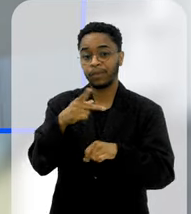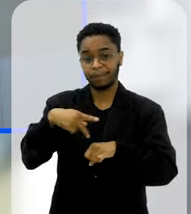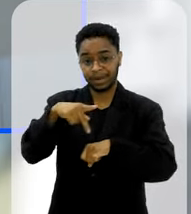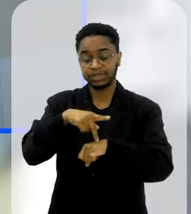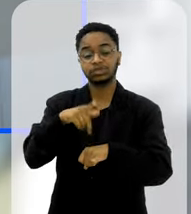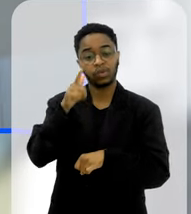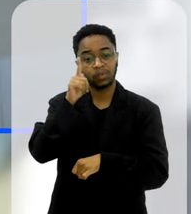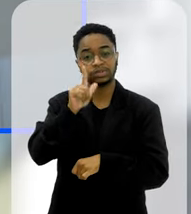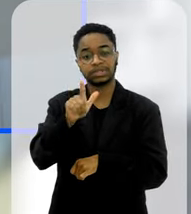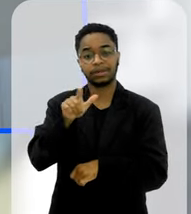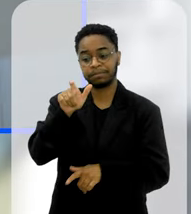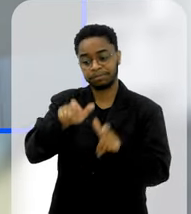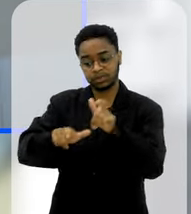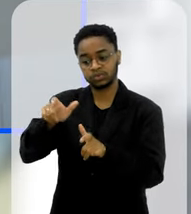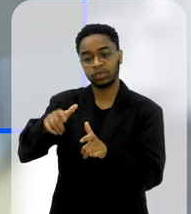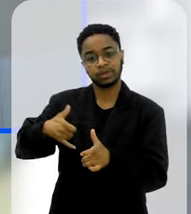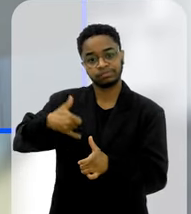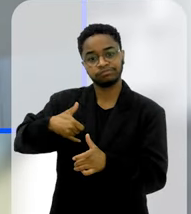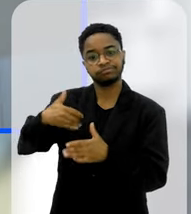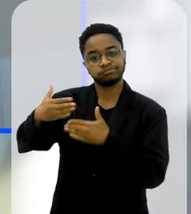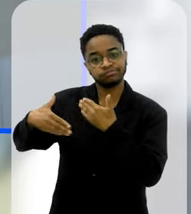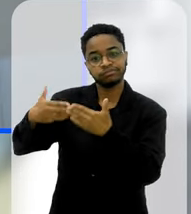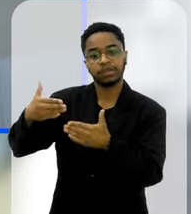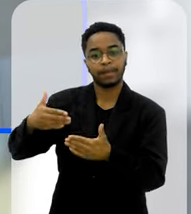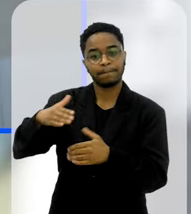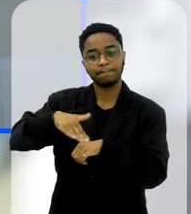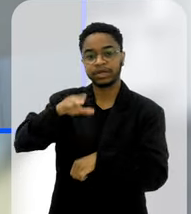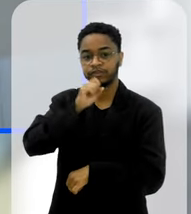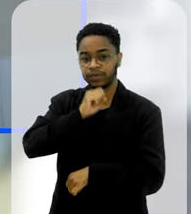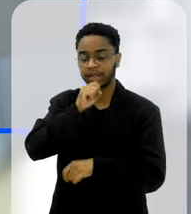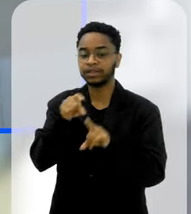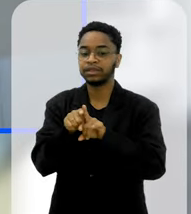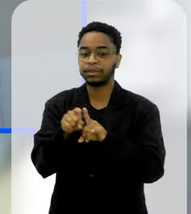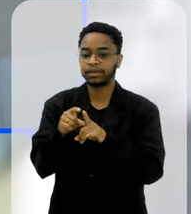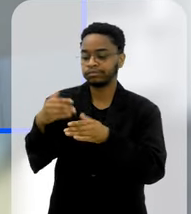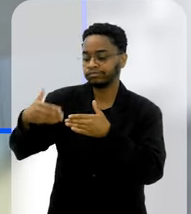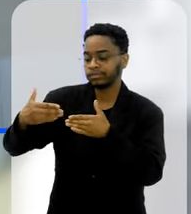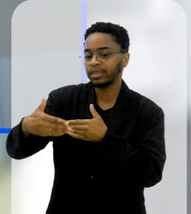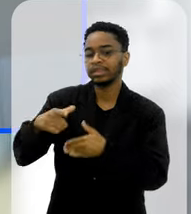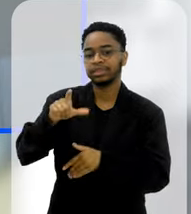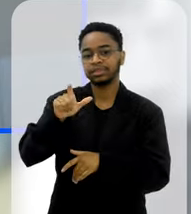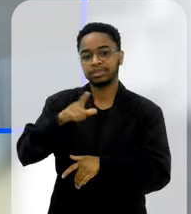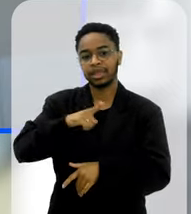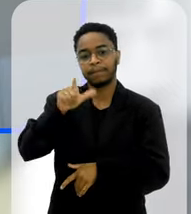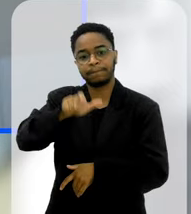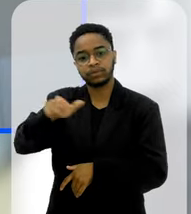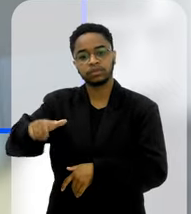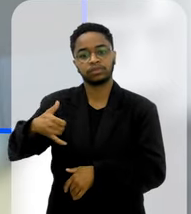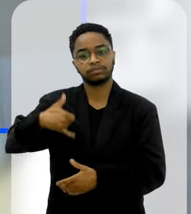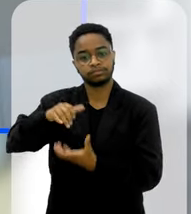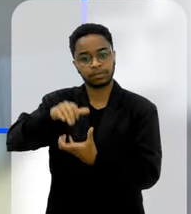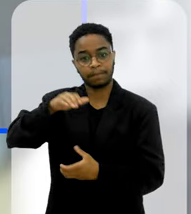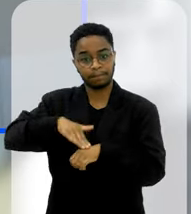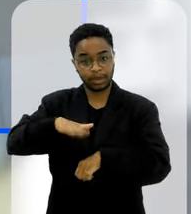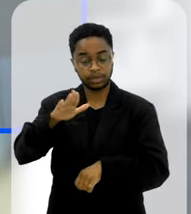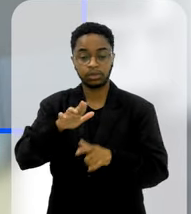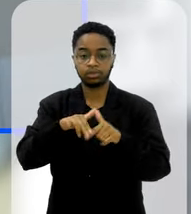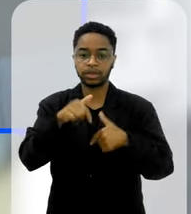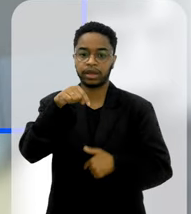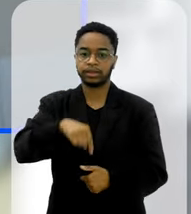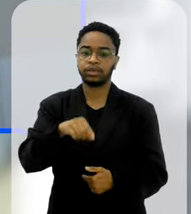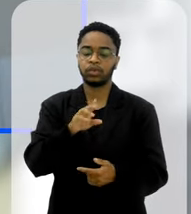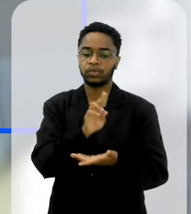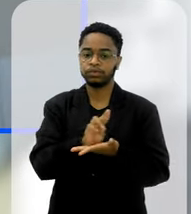país que envelhece, e com a certeza, né, que a cada ano que passa teremos mais idosos. É por isso que aqui na universidade nós